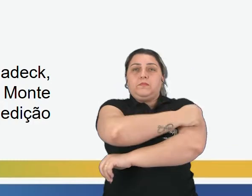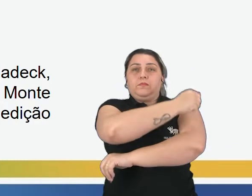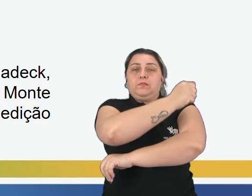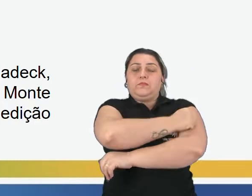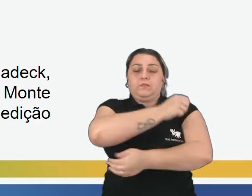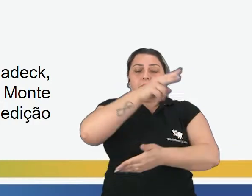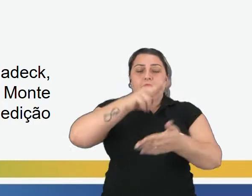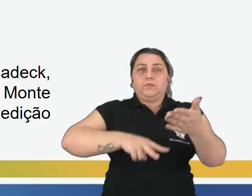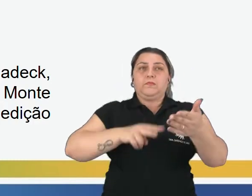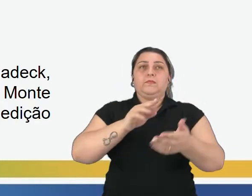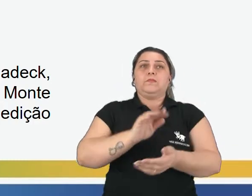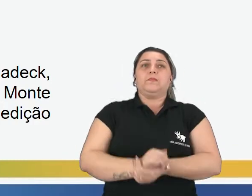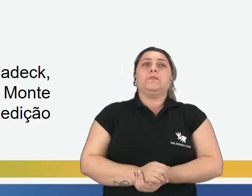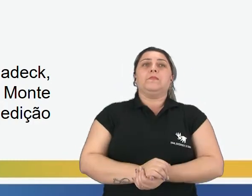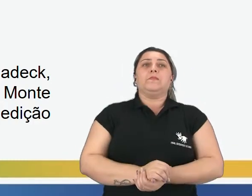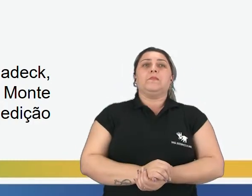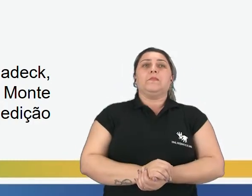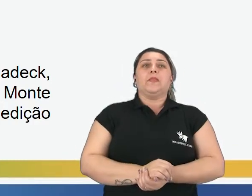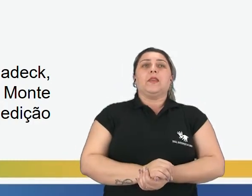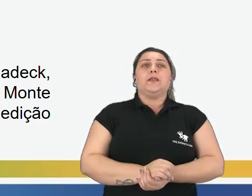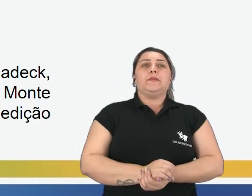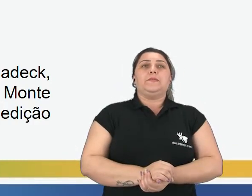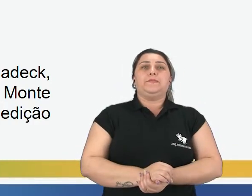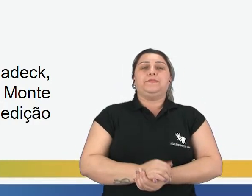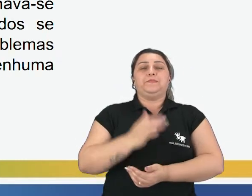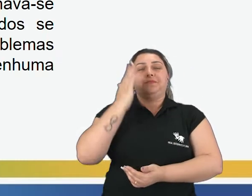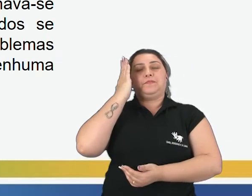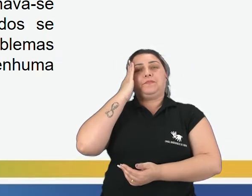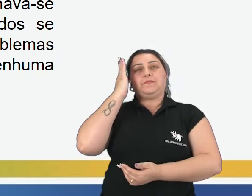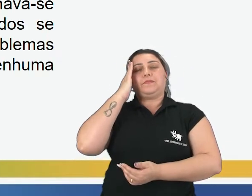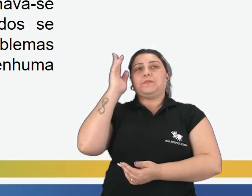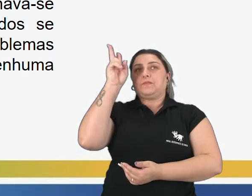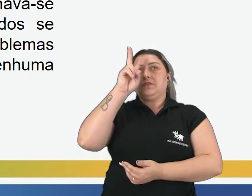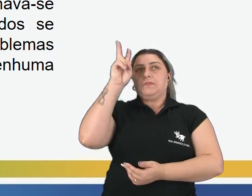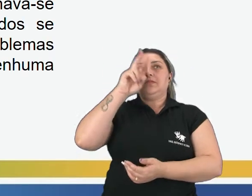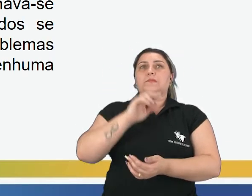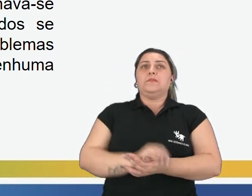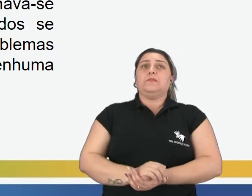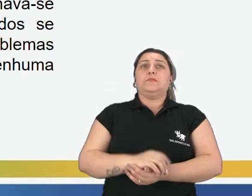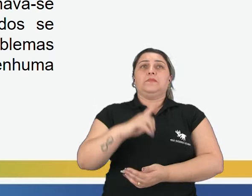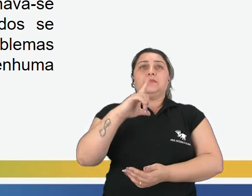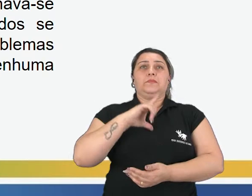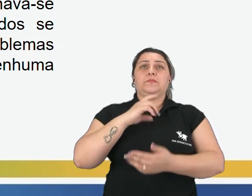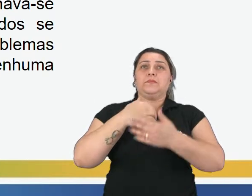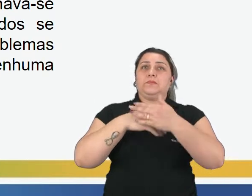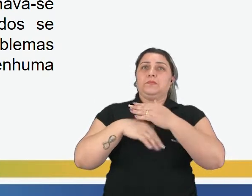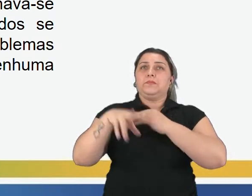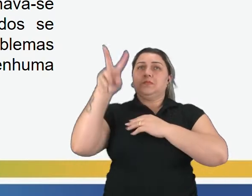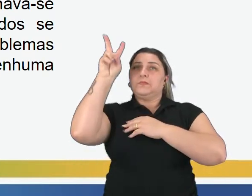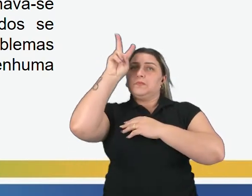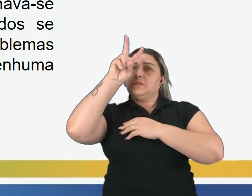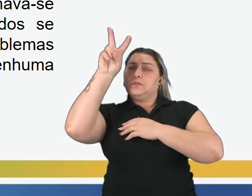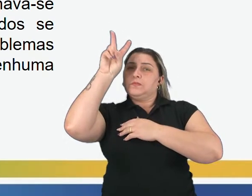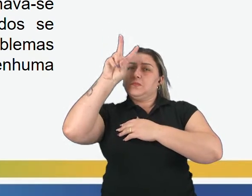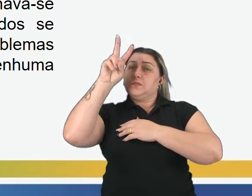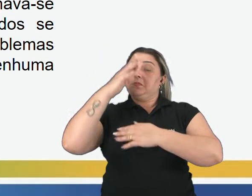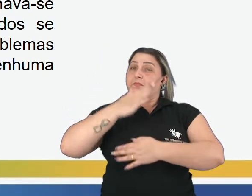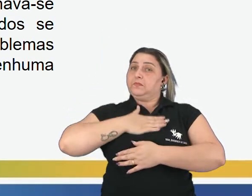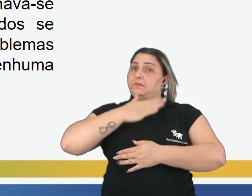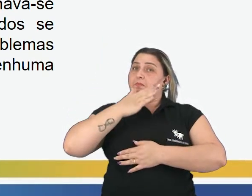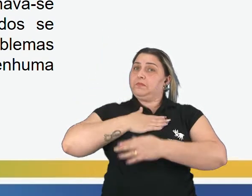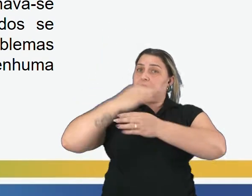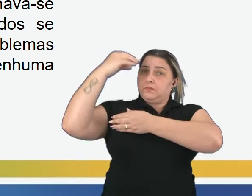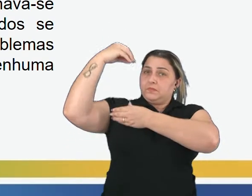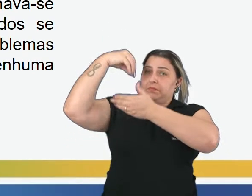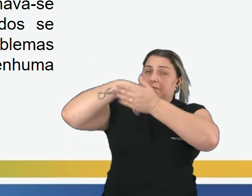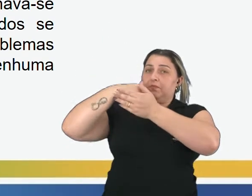Vamos lê-lo. Acompanhem e se concentrem para entenderem a história. Eu tenho guardado em minha lembrança